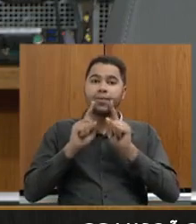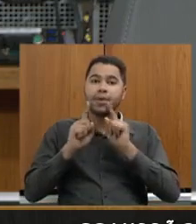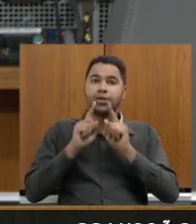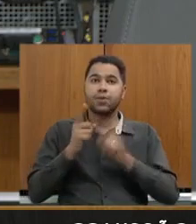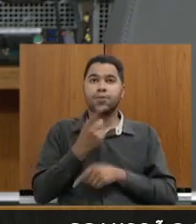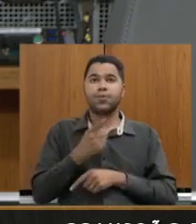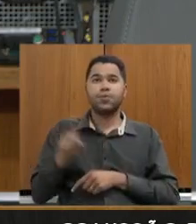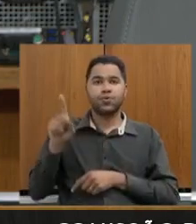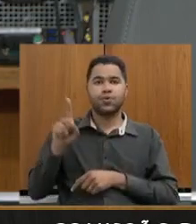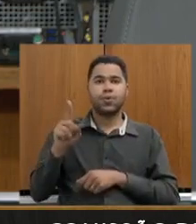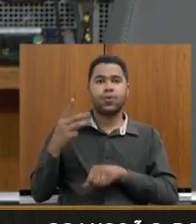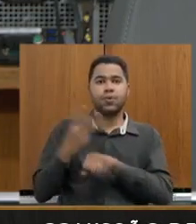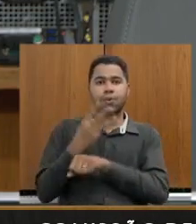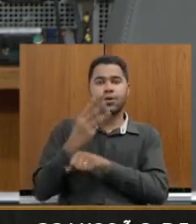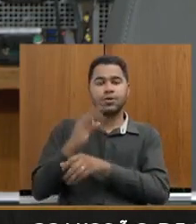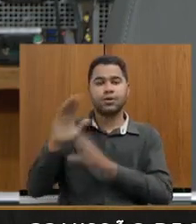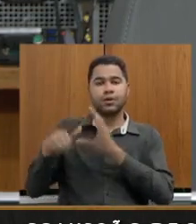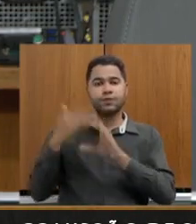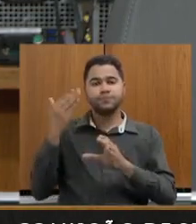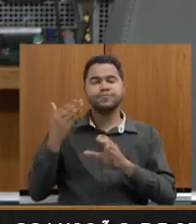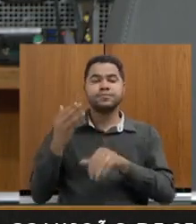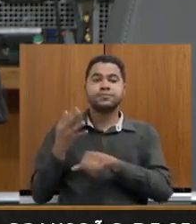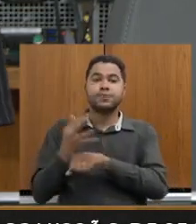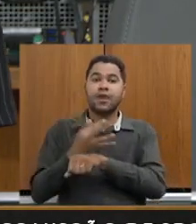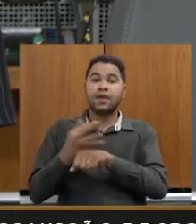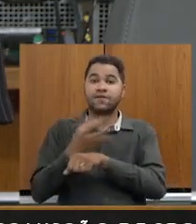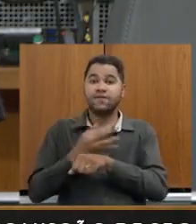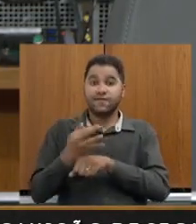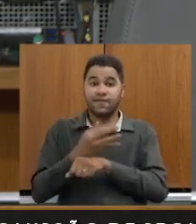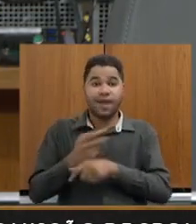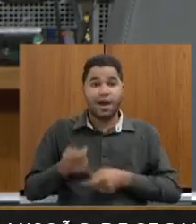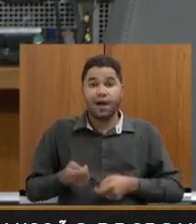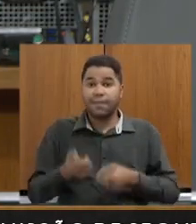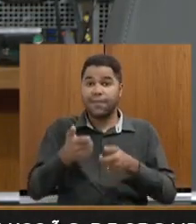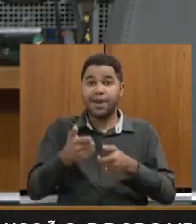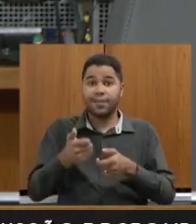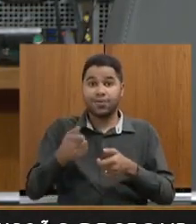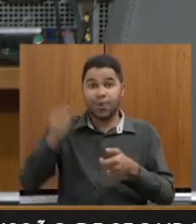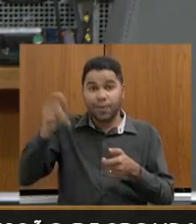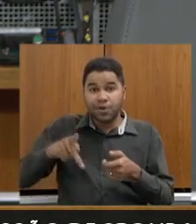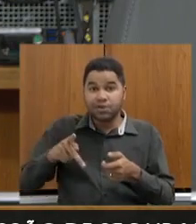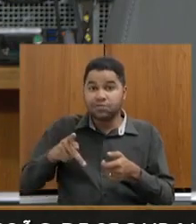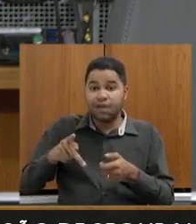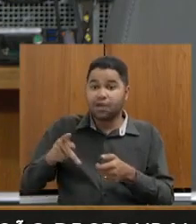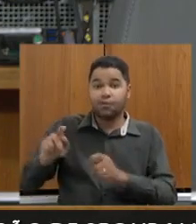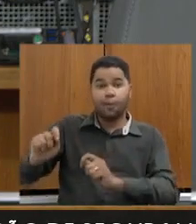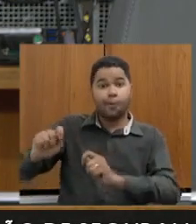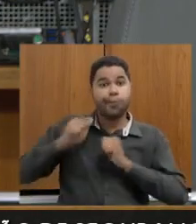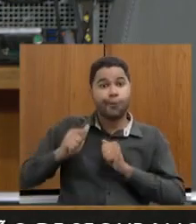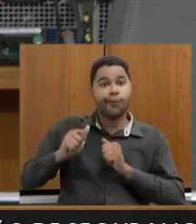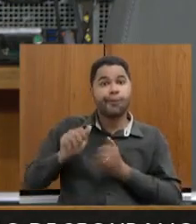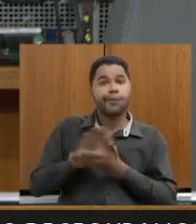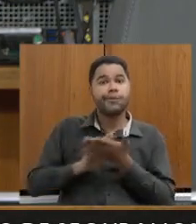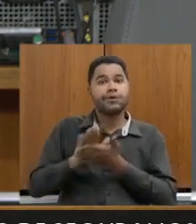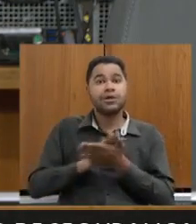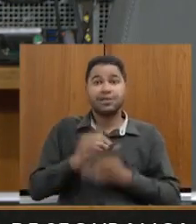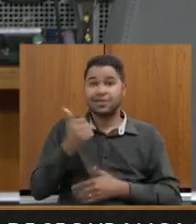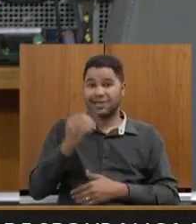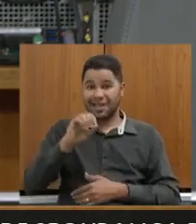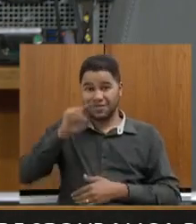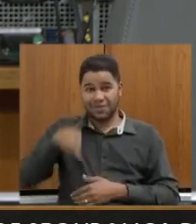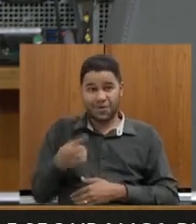chegou aqui por último pelo WhatsApp de que as férias prêmios atrasados dos aposentados não estão vindo com o valor de